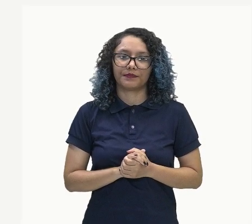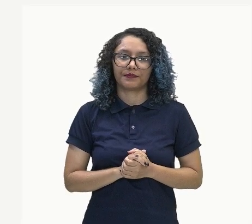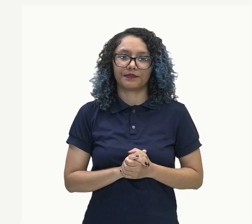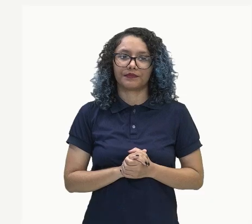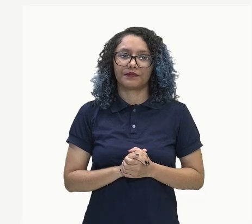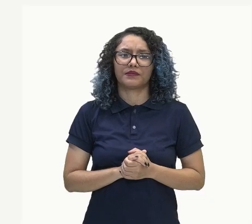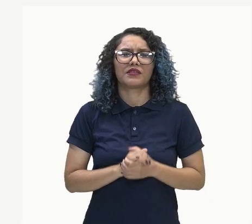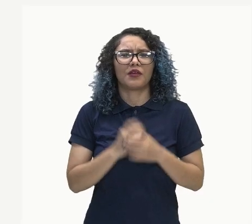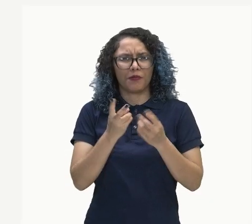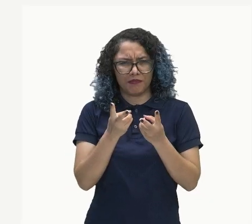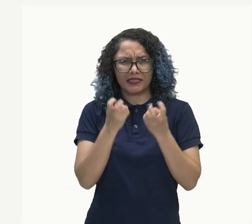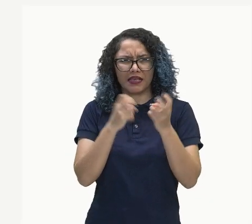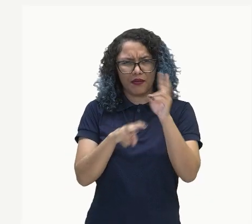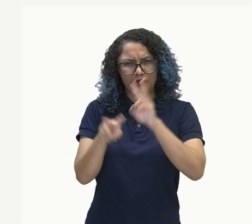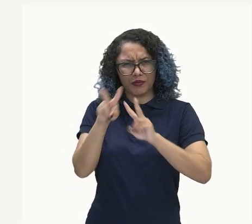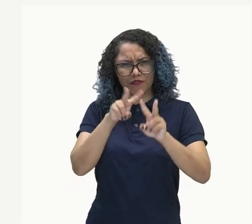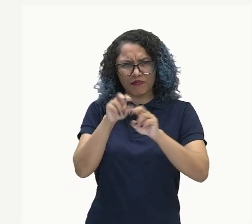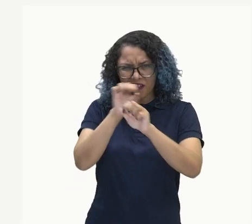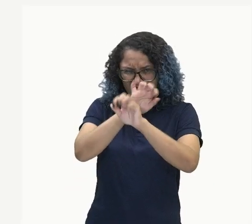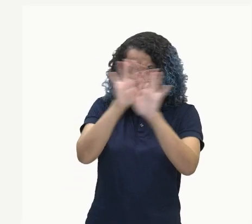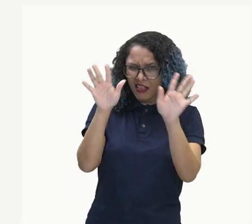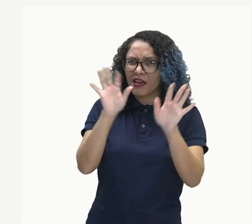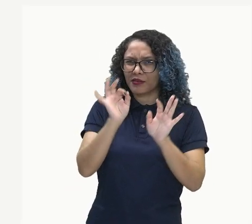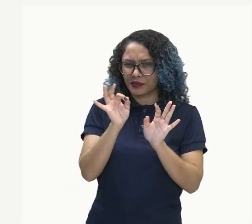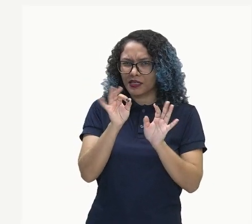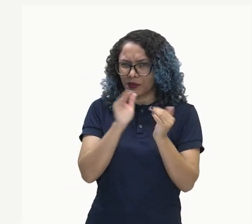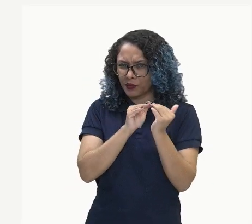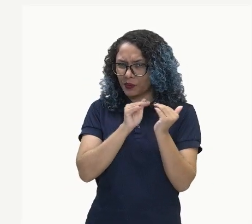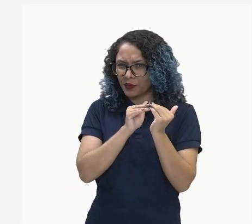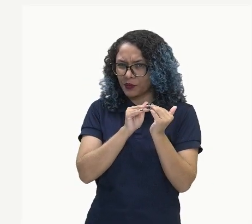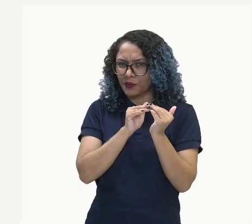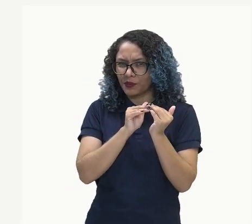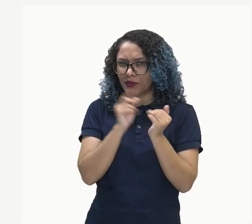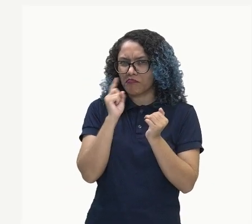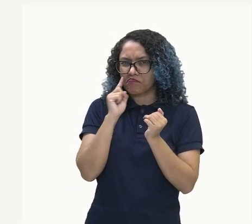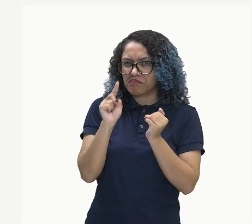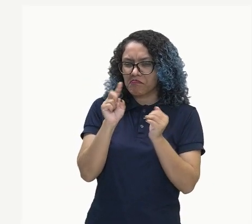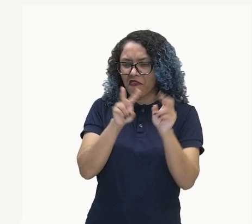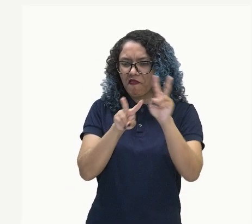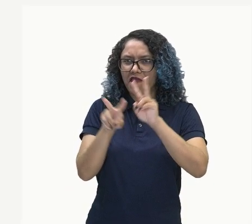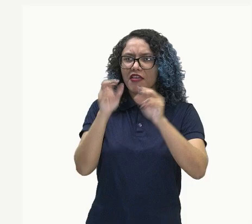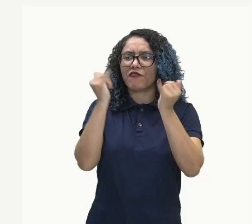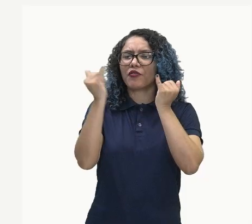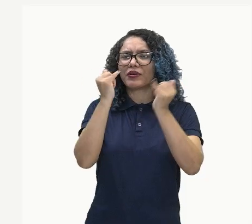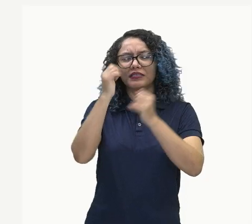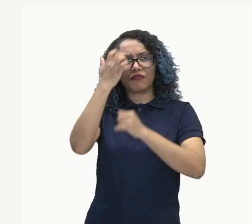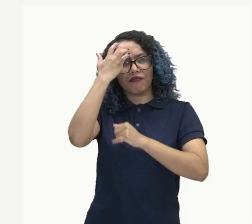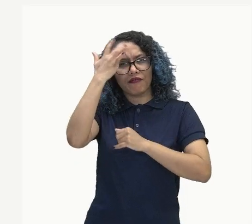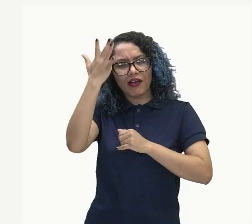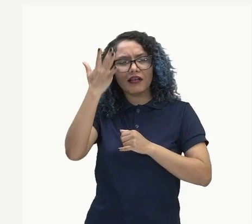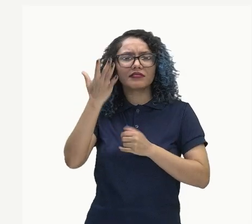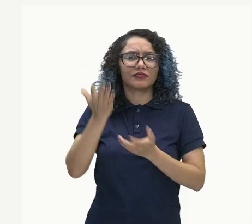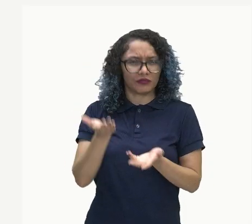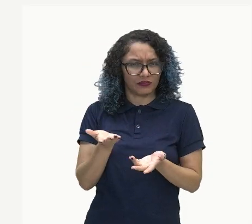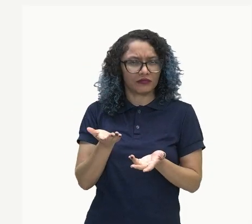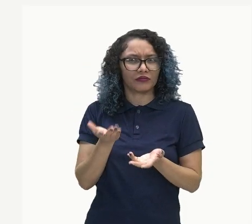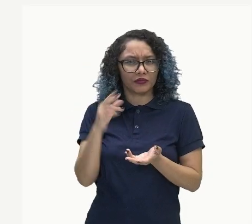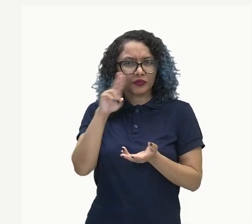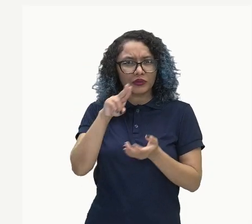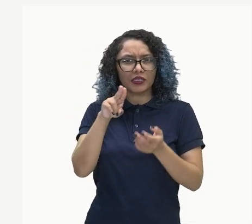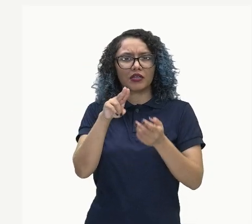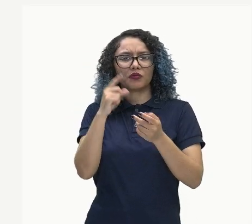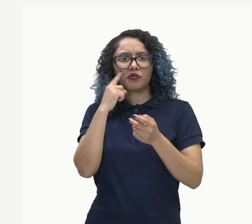melhor a visualização? Concordam comigo que fica bem melhor essa informação através do